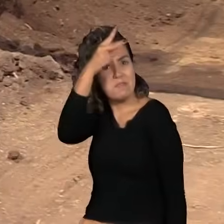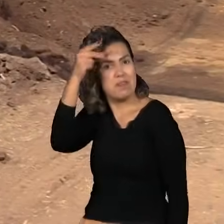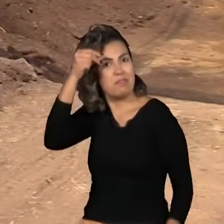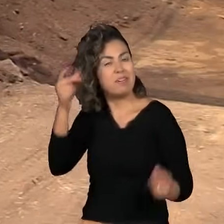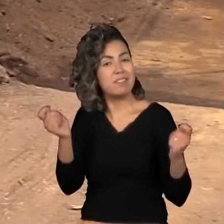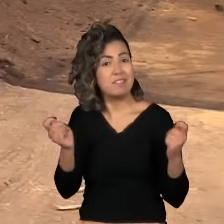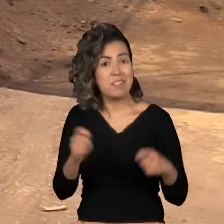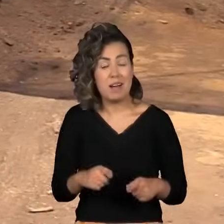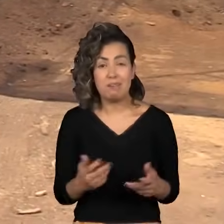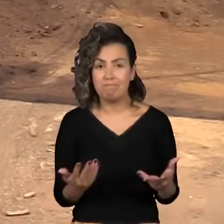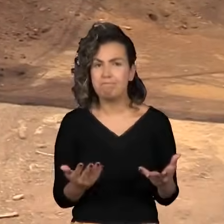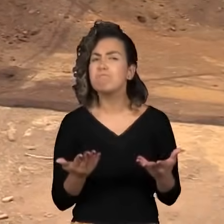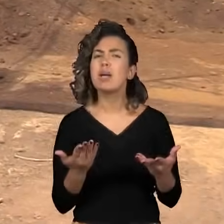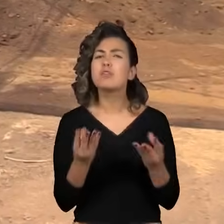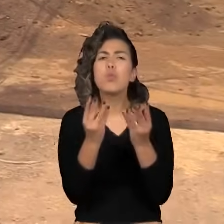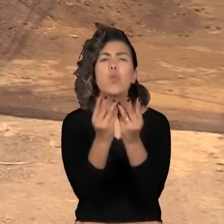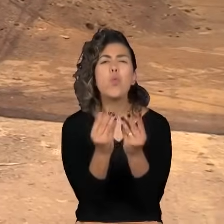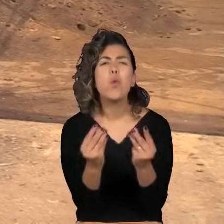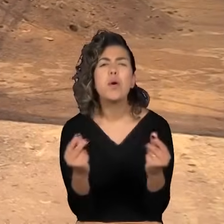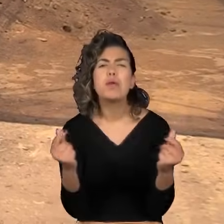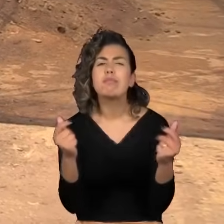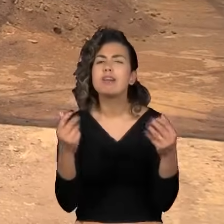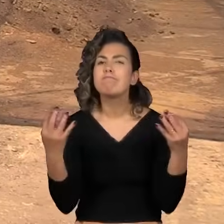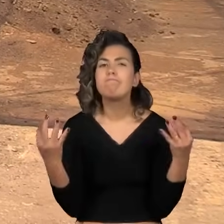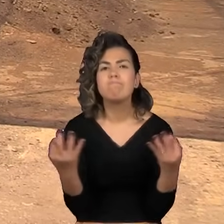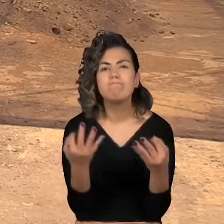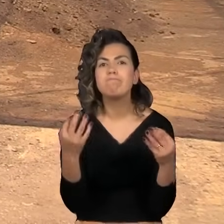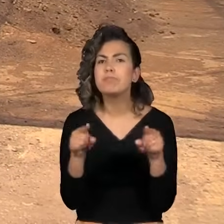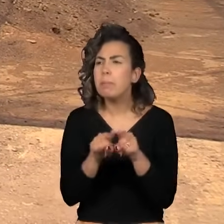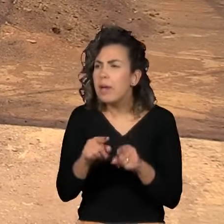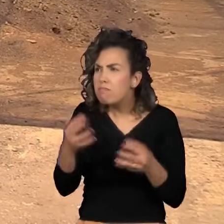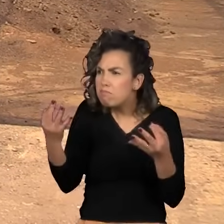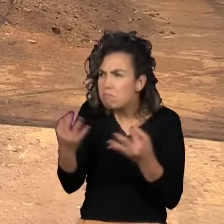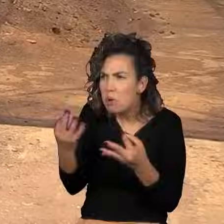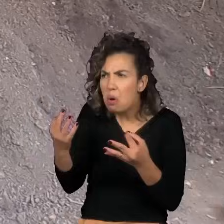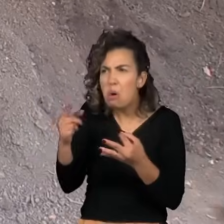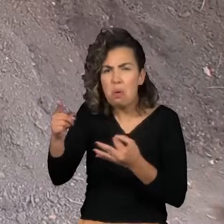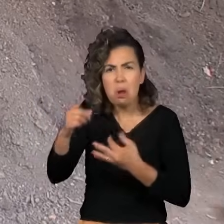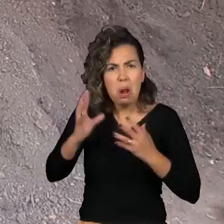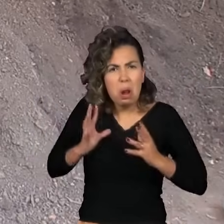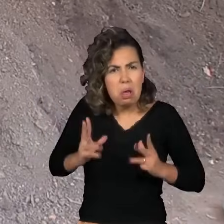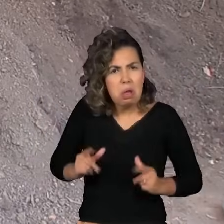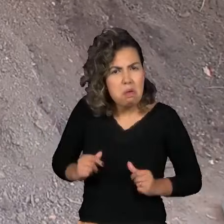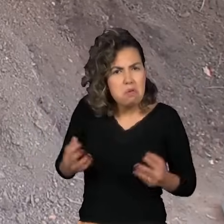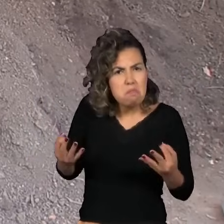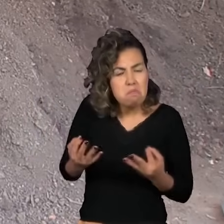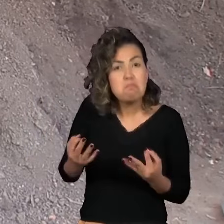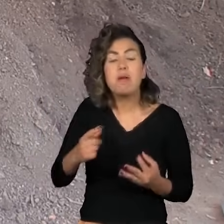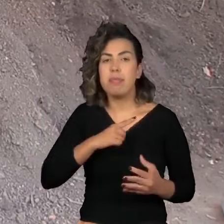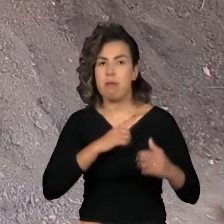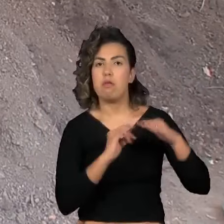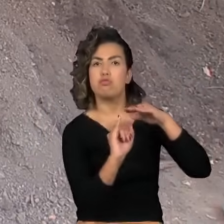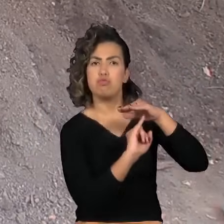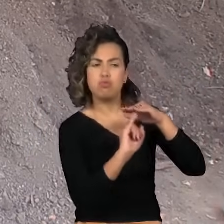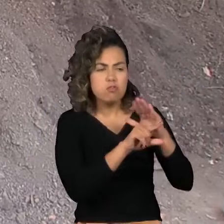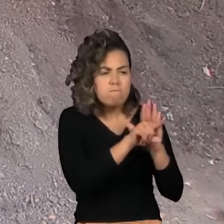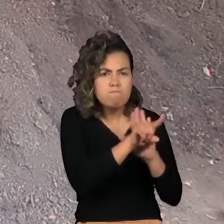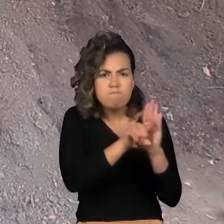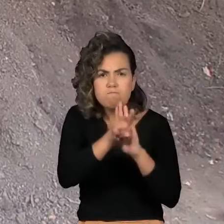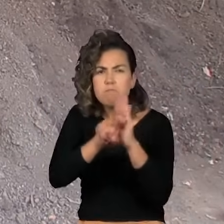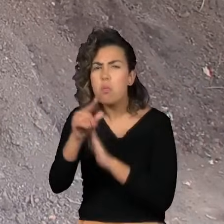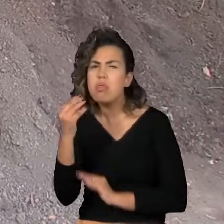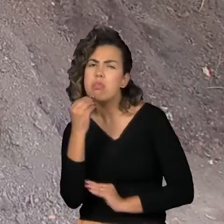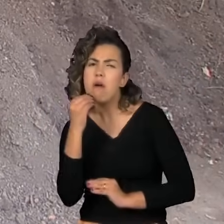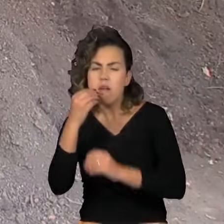Para garantir a qualidade do produto e a certificação de adubo orgânico, o Instituto Agronômico de Campinas realiza